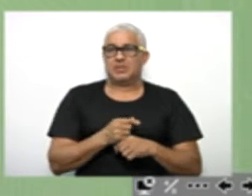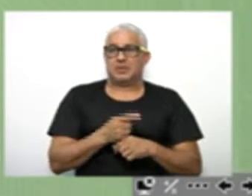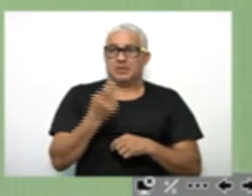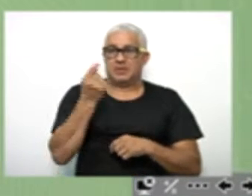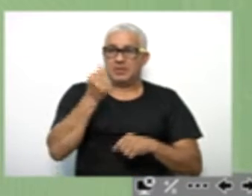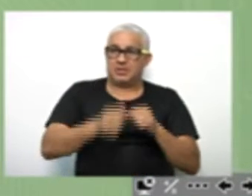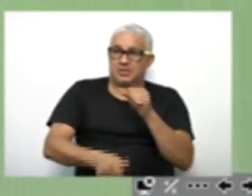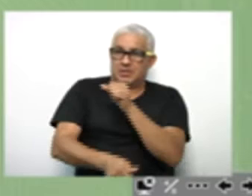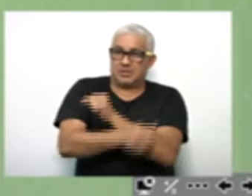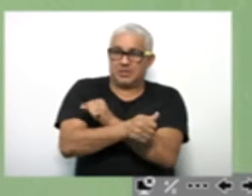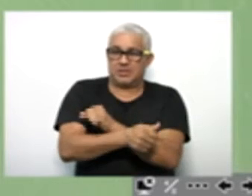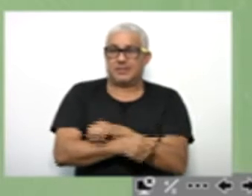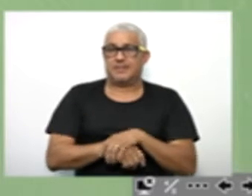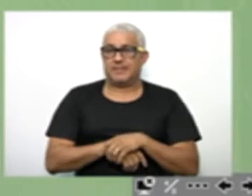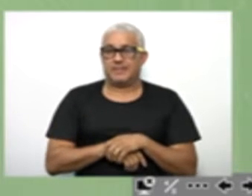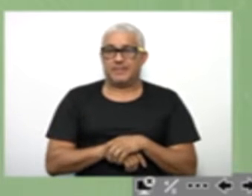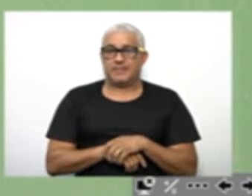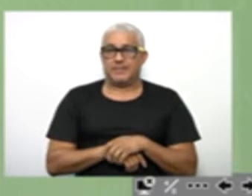e ela faz a tomada